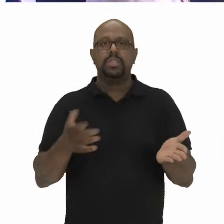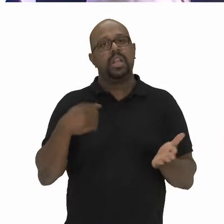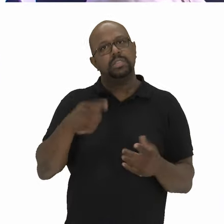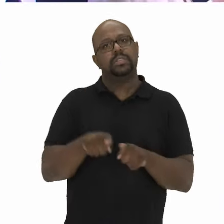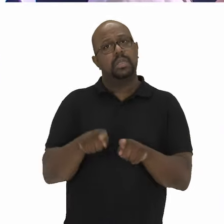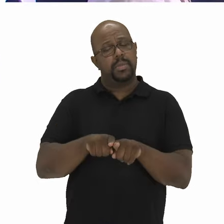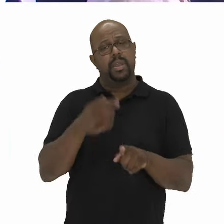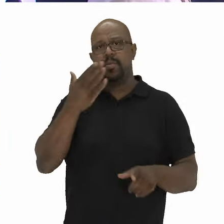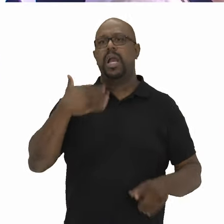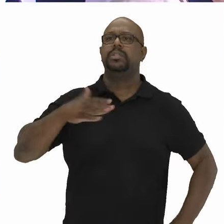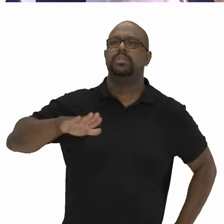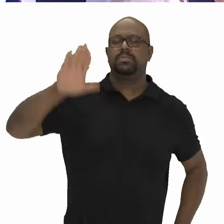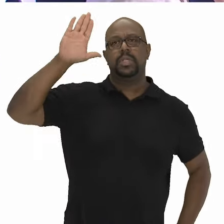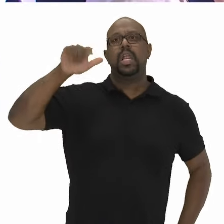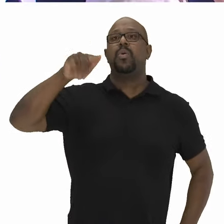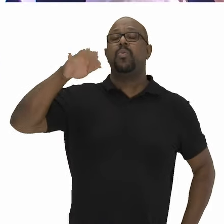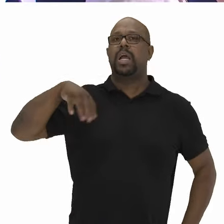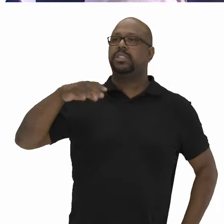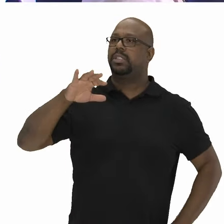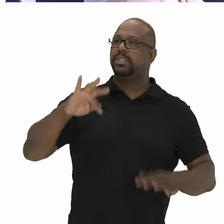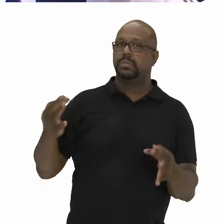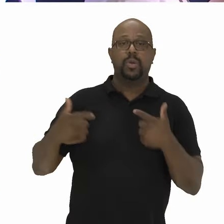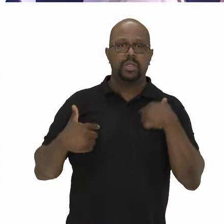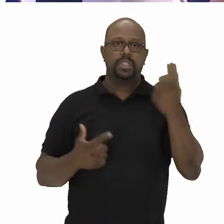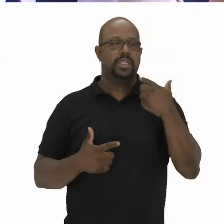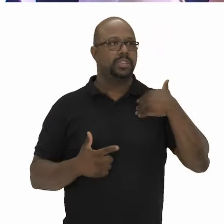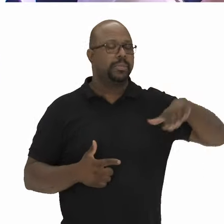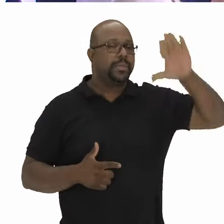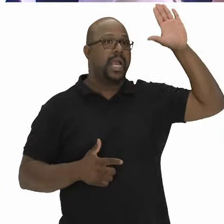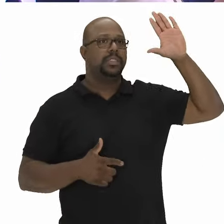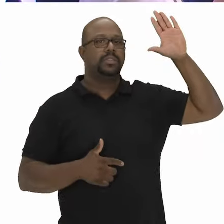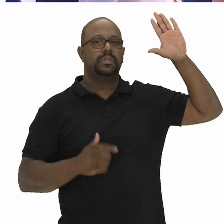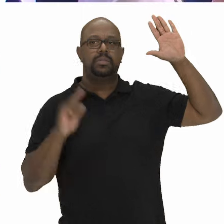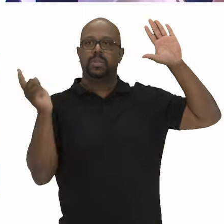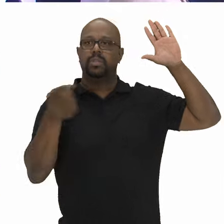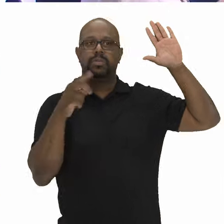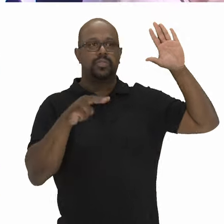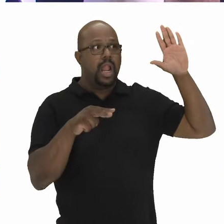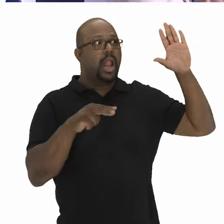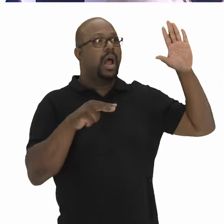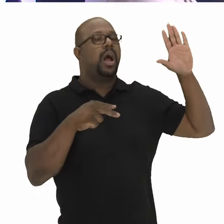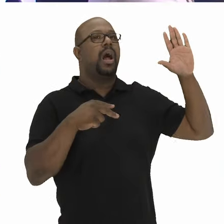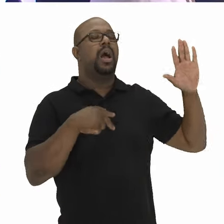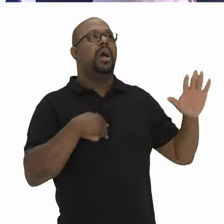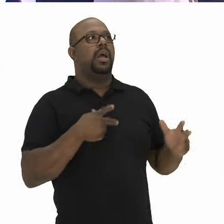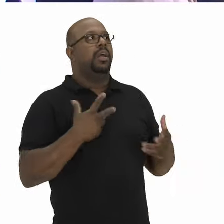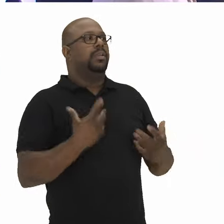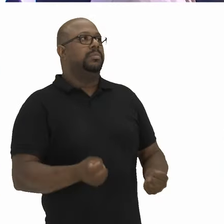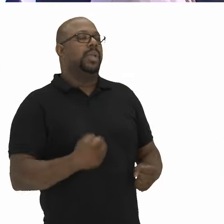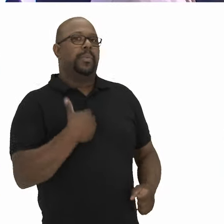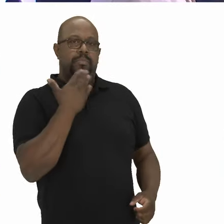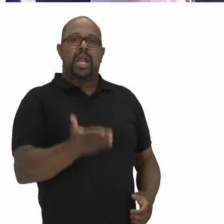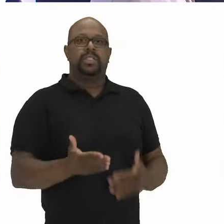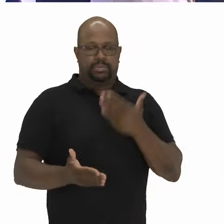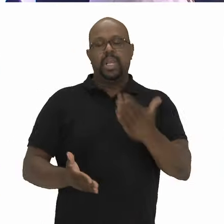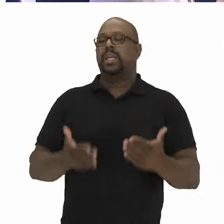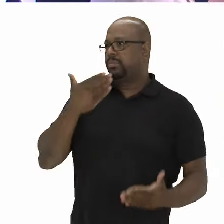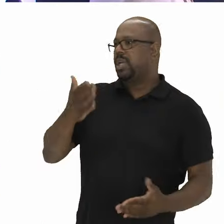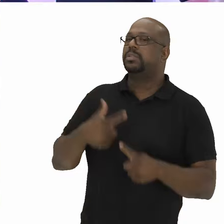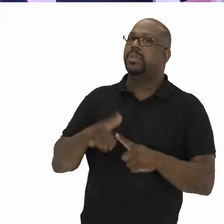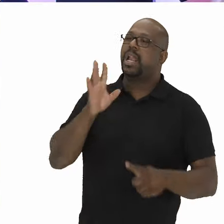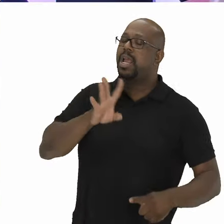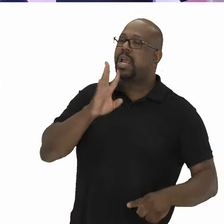oficina a gente também pede linguagem simples e aí quando a gente pede todo mundo começa a pedir e